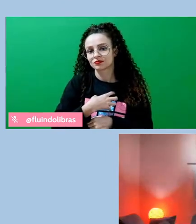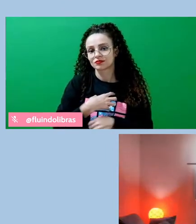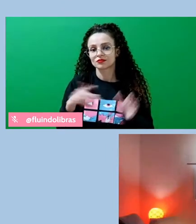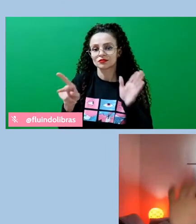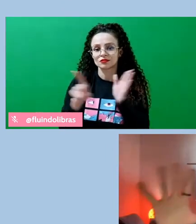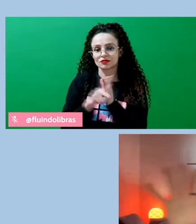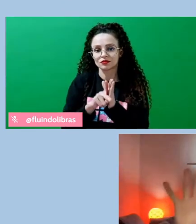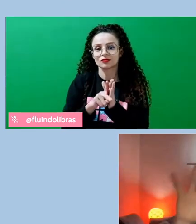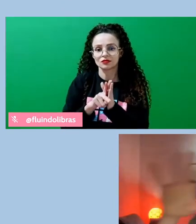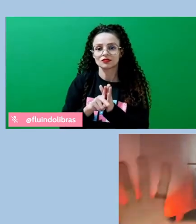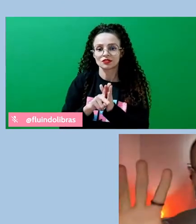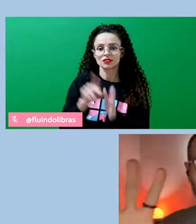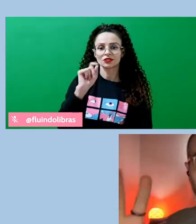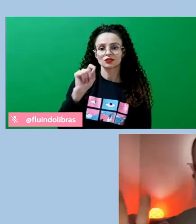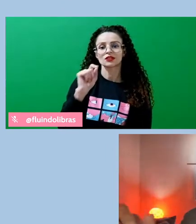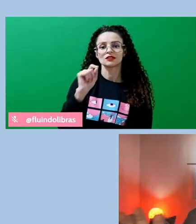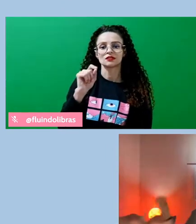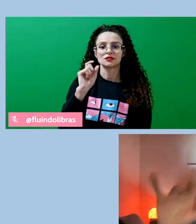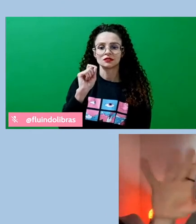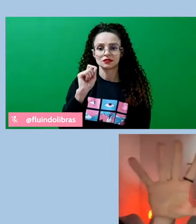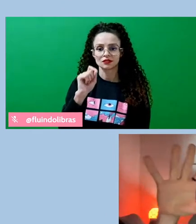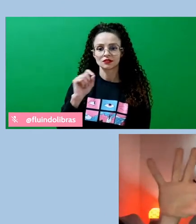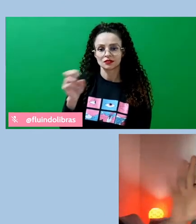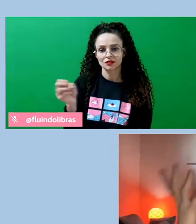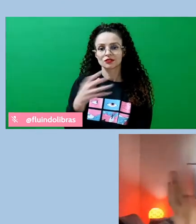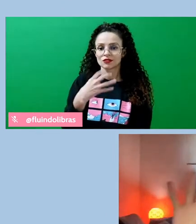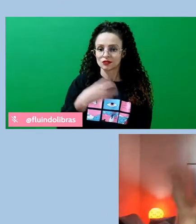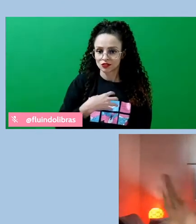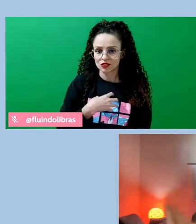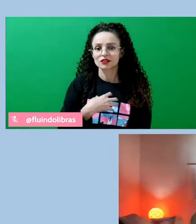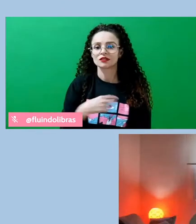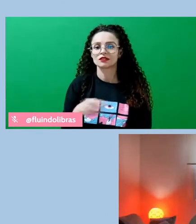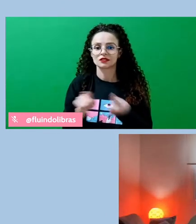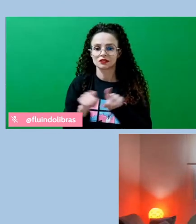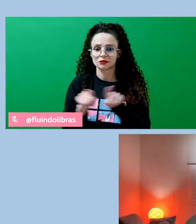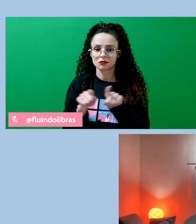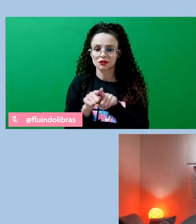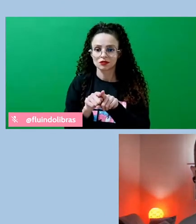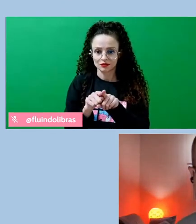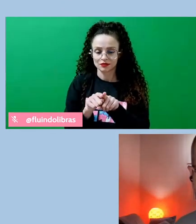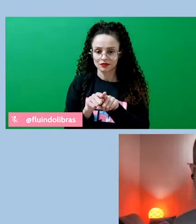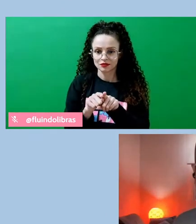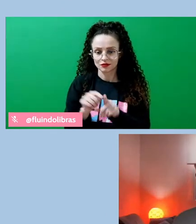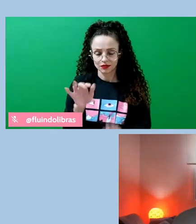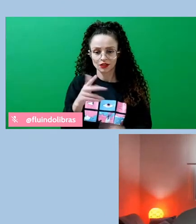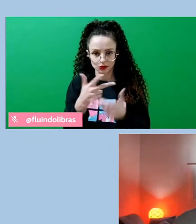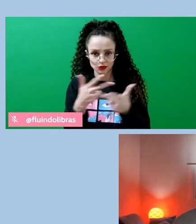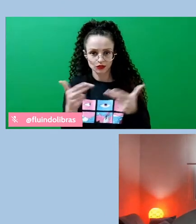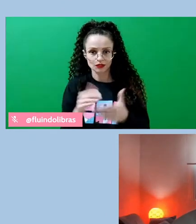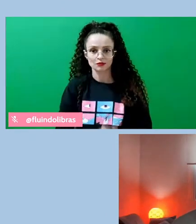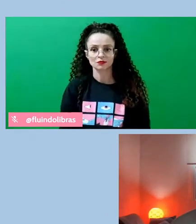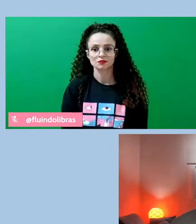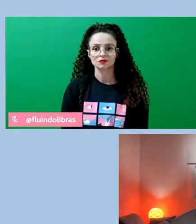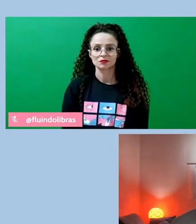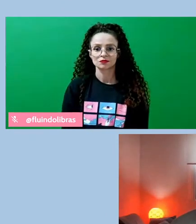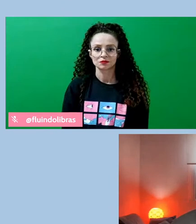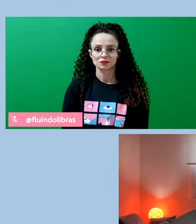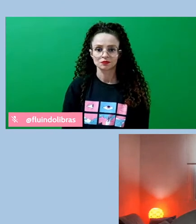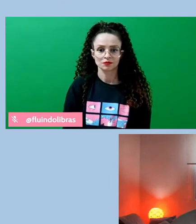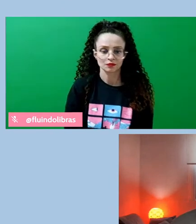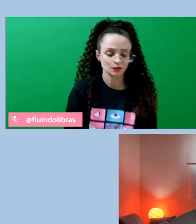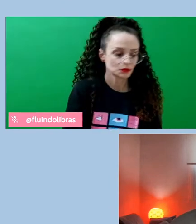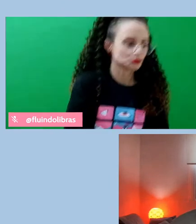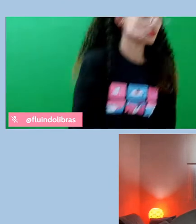no próprio Veludo Azul, né? A gente tem a Isabela Rossellini e a Laura Dern, né? São os lados de uma mulher. Eu acho